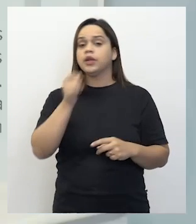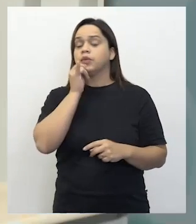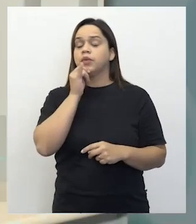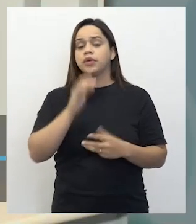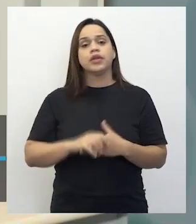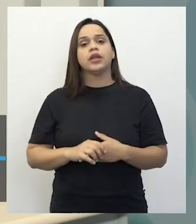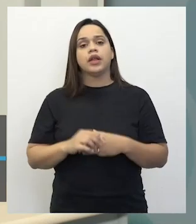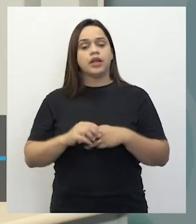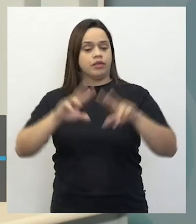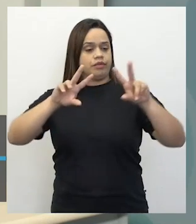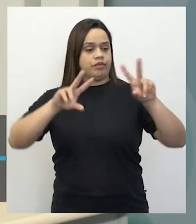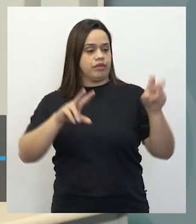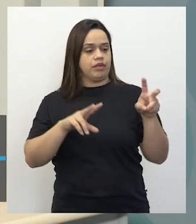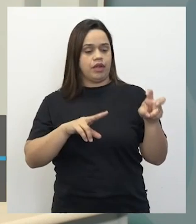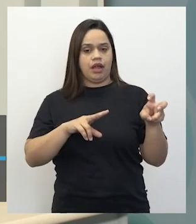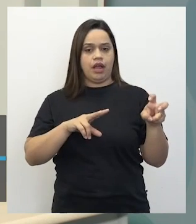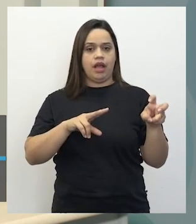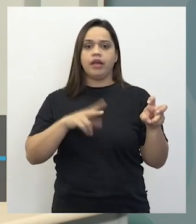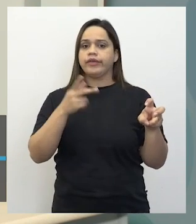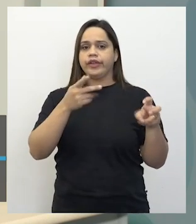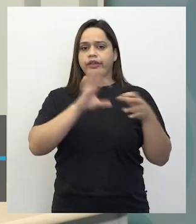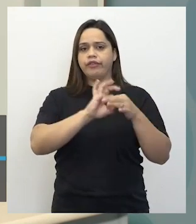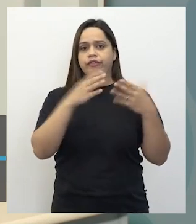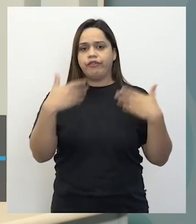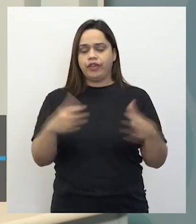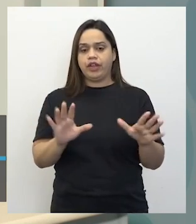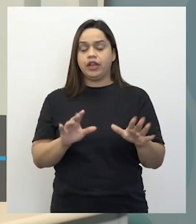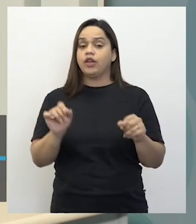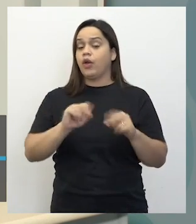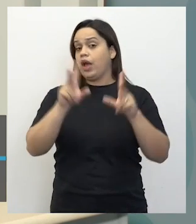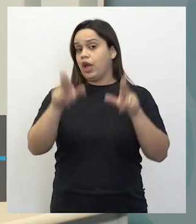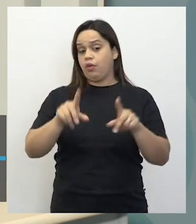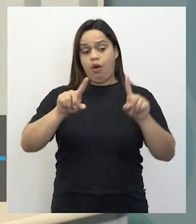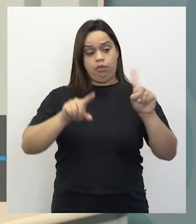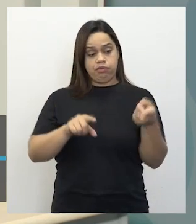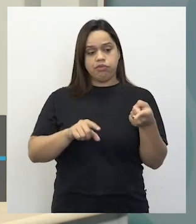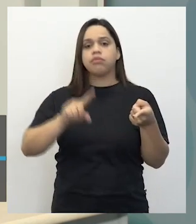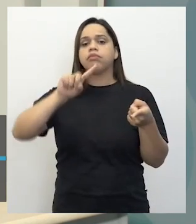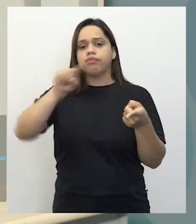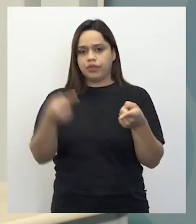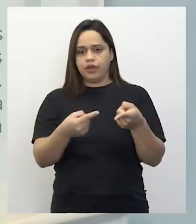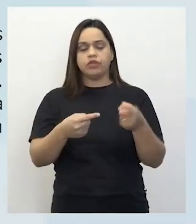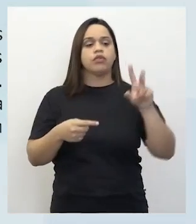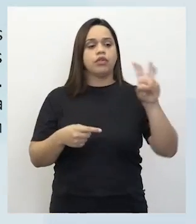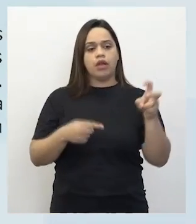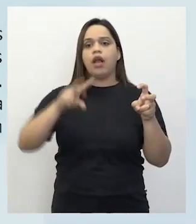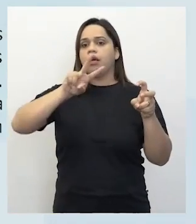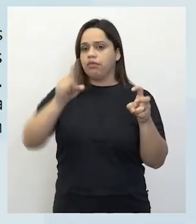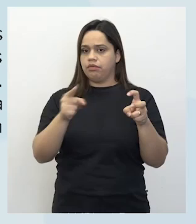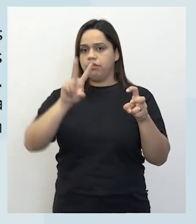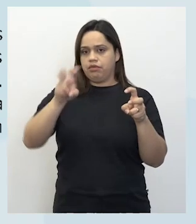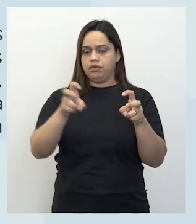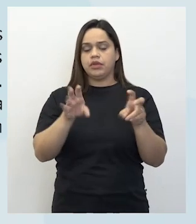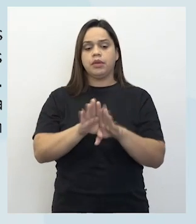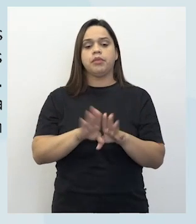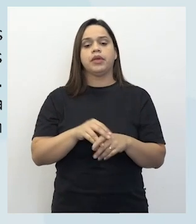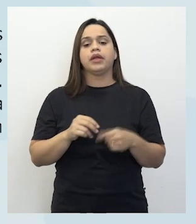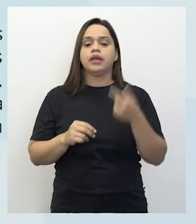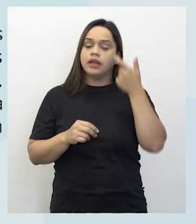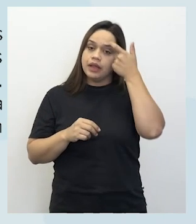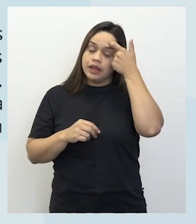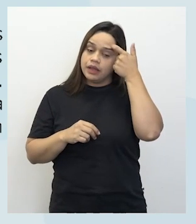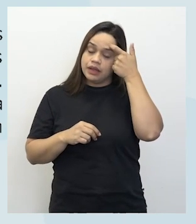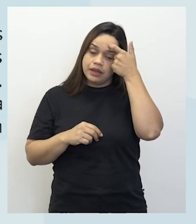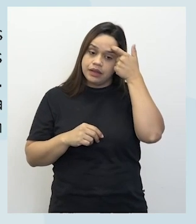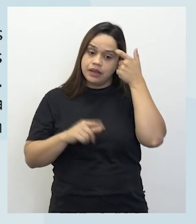aspas e deixo sem no fim. É igual parênteses. Eu abro e fecho, tá? Geralmente, com 2 sinais gráficos no início da